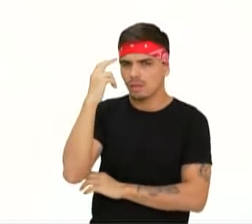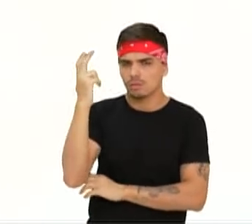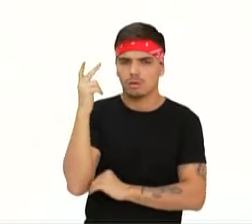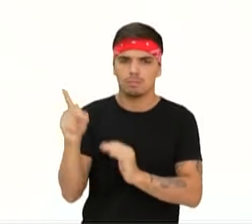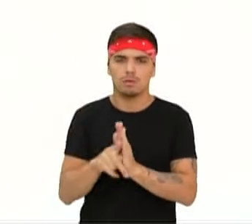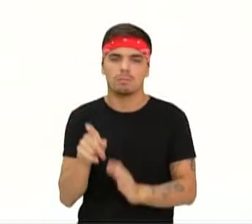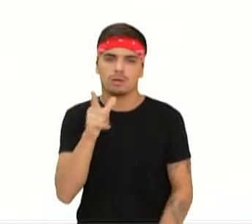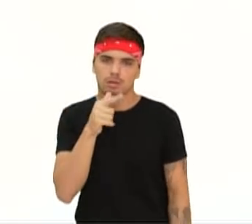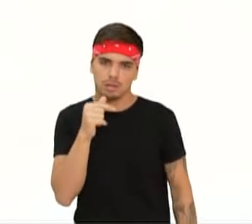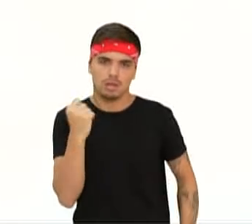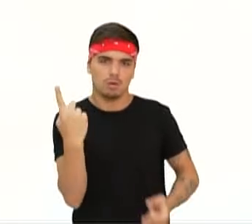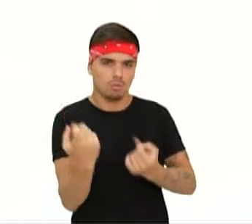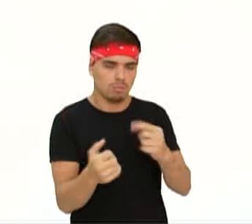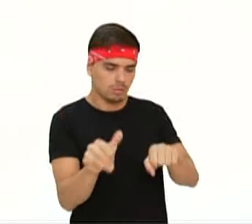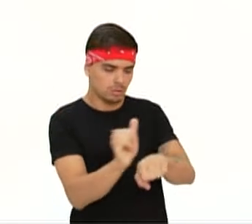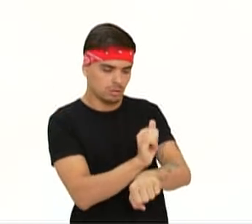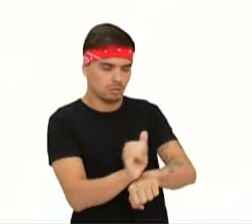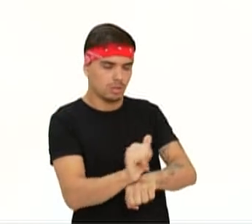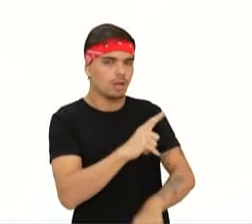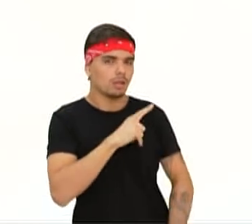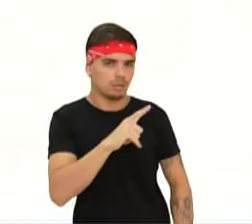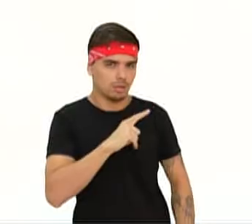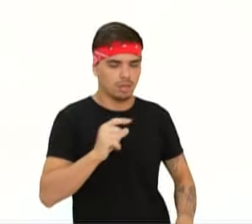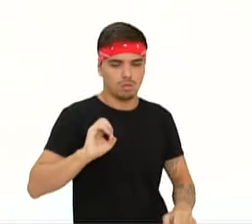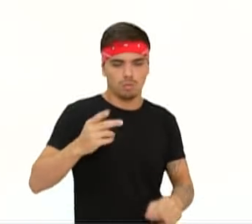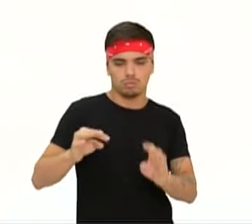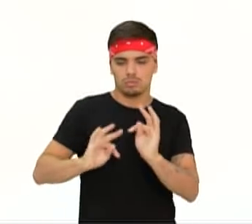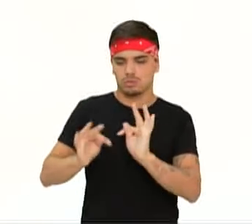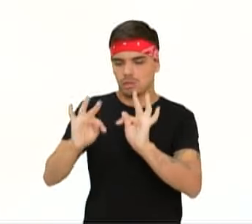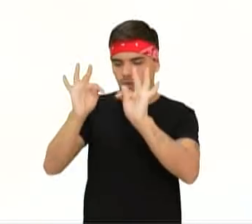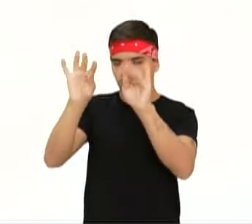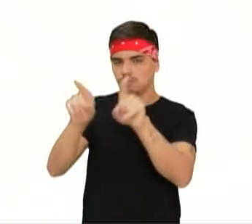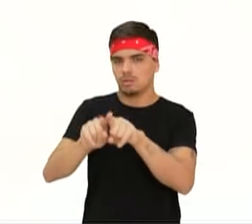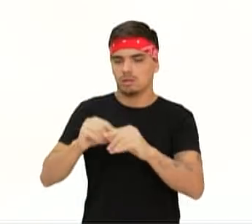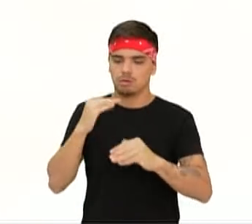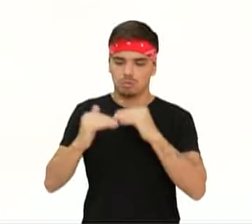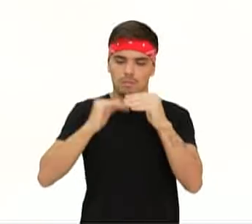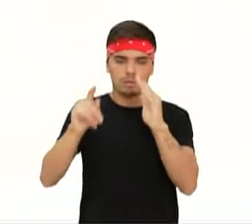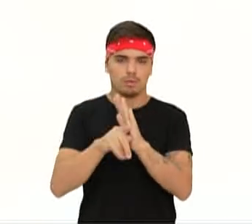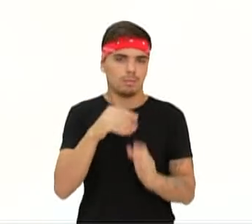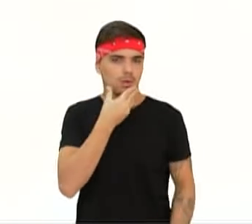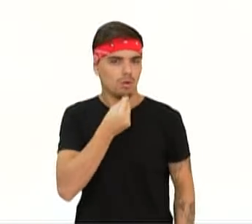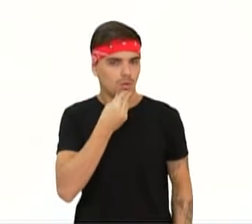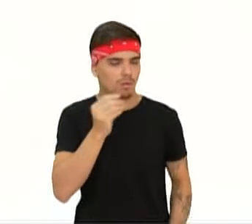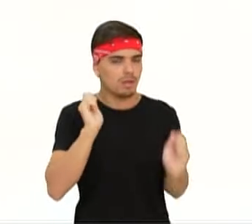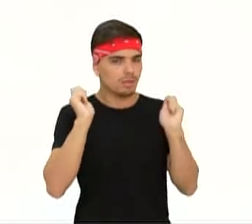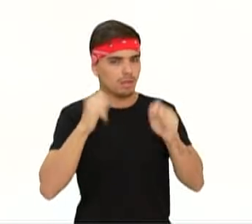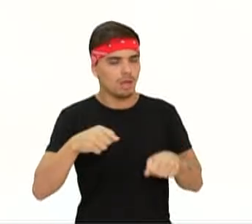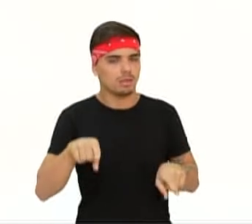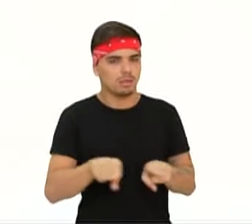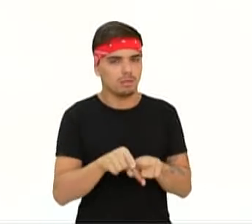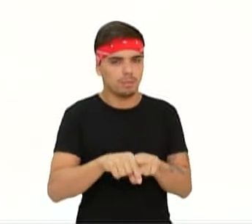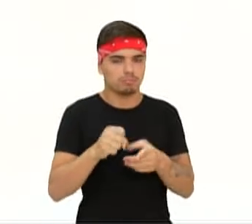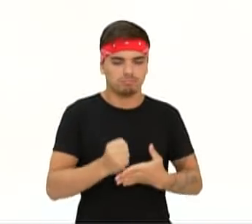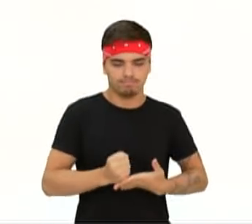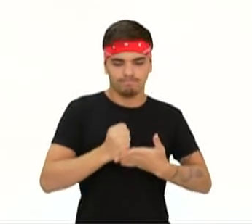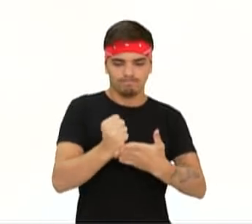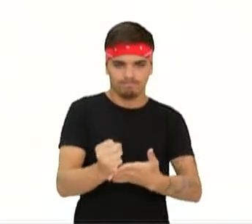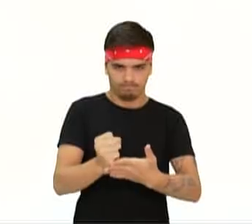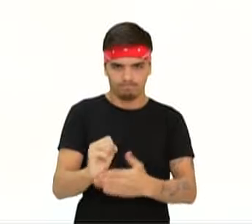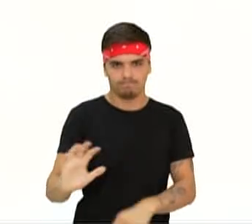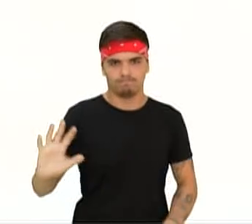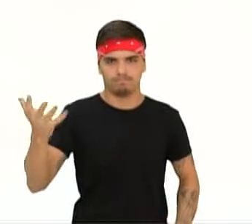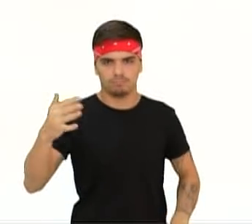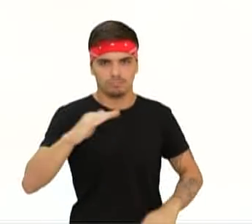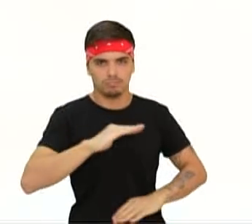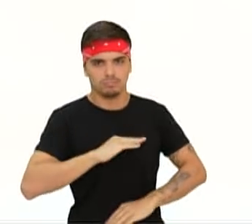algumas técnicas, algumas tecnologias desenvolvidas pelo homem que pode ali, né, amenizar essa situação. Então,